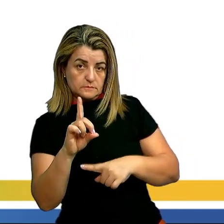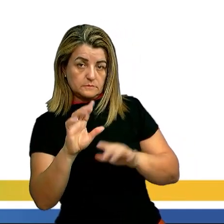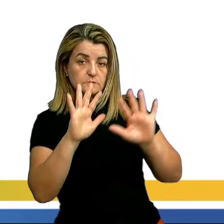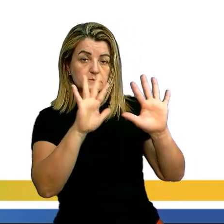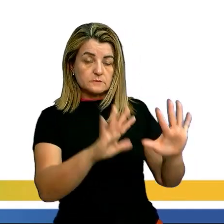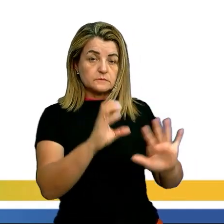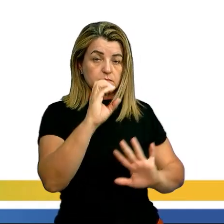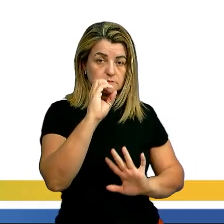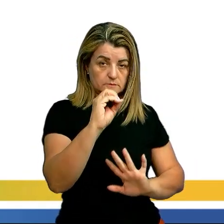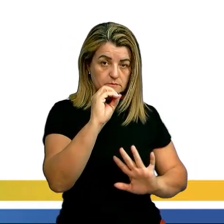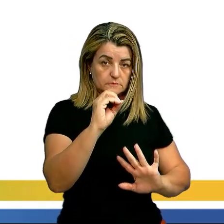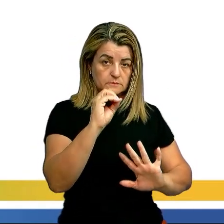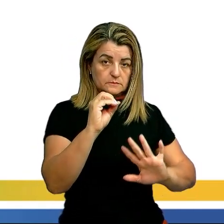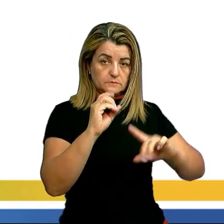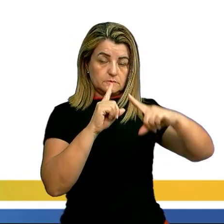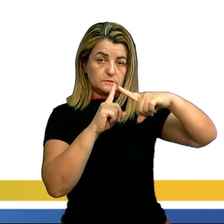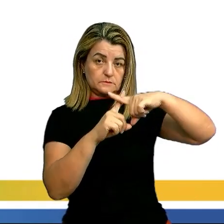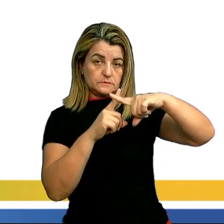0 mais